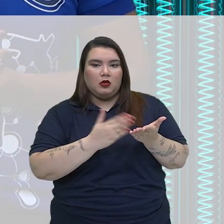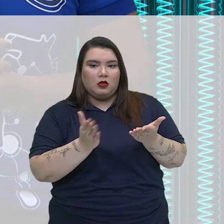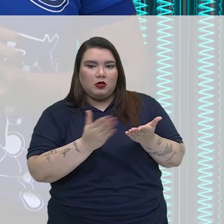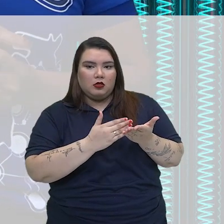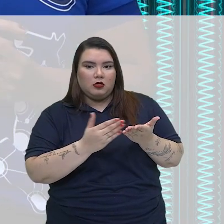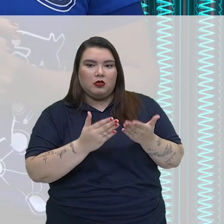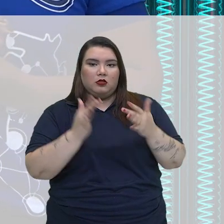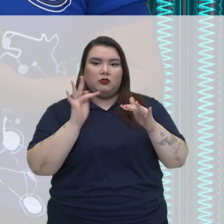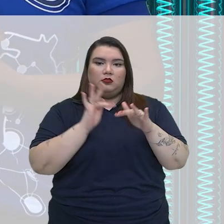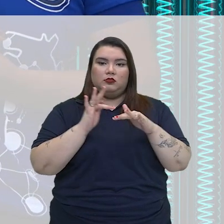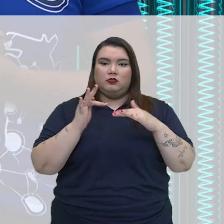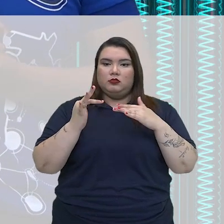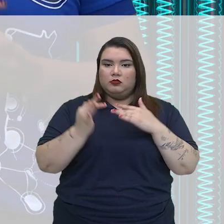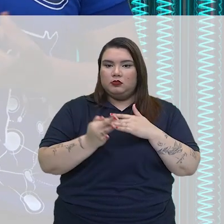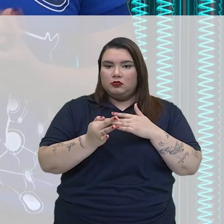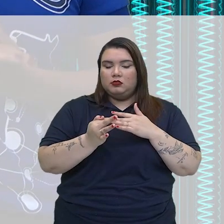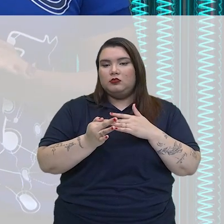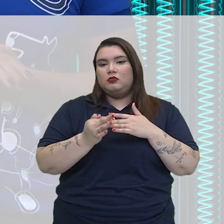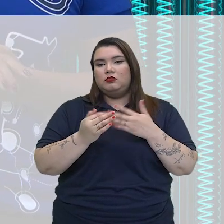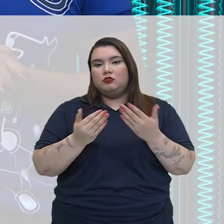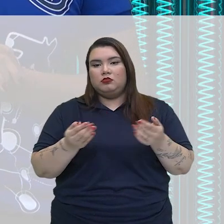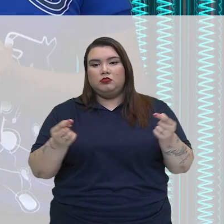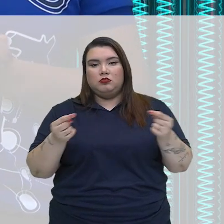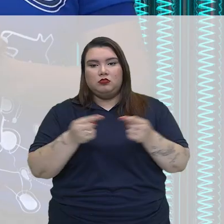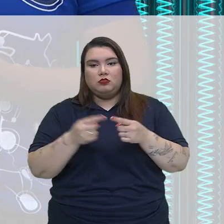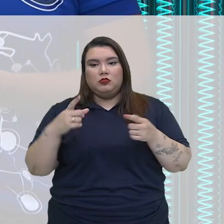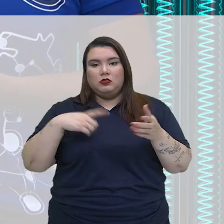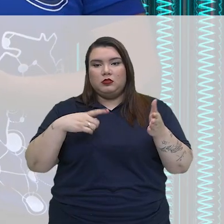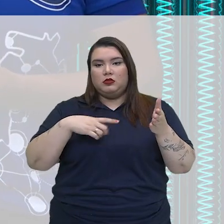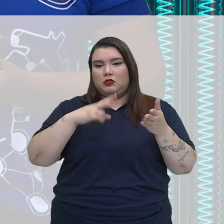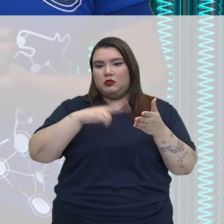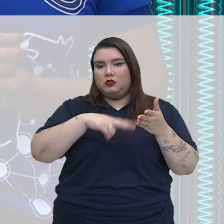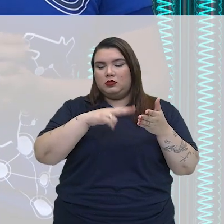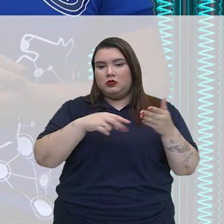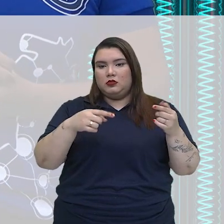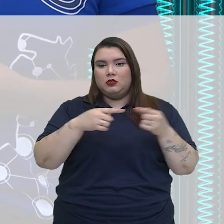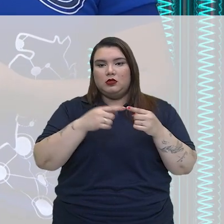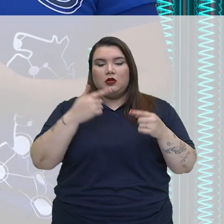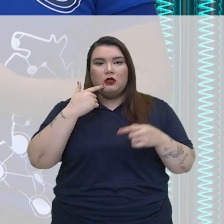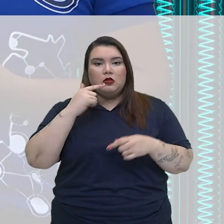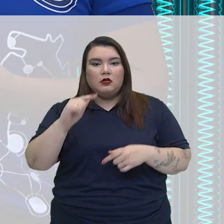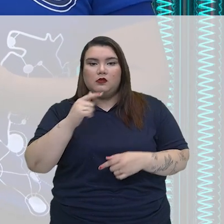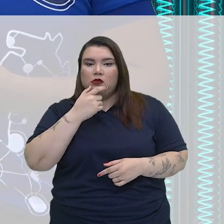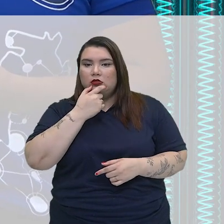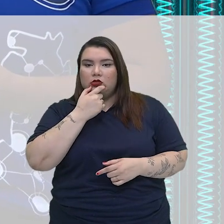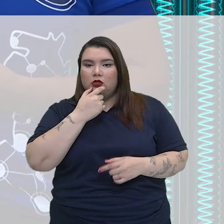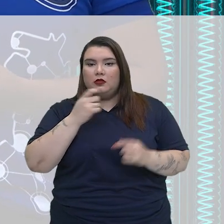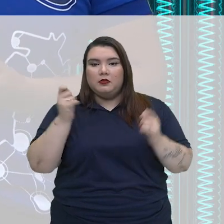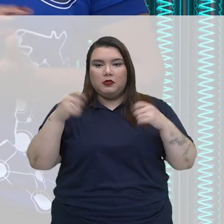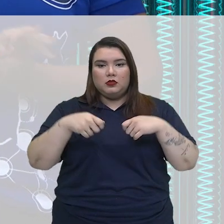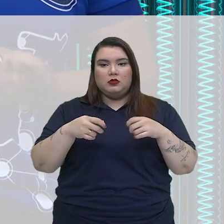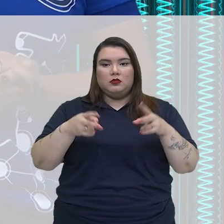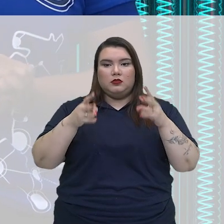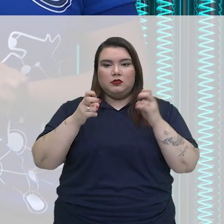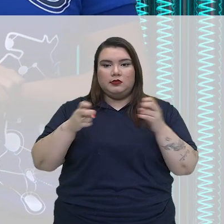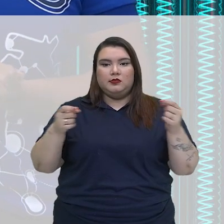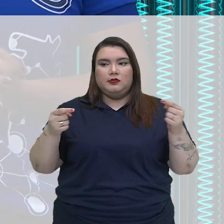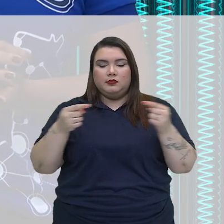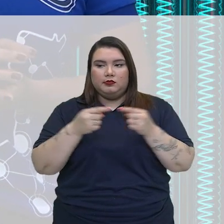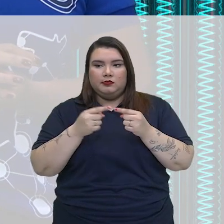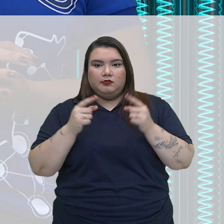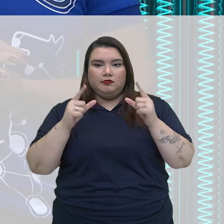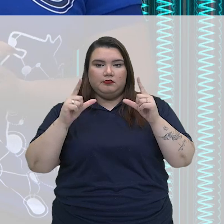livros, nas redes sociais. Quando vocês estiverem lendo algo na língua inglesa, vocês vão perceber aqui a questão